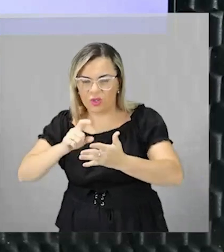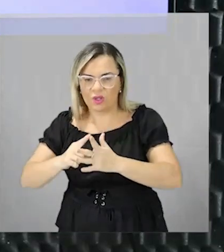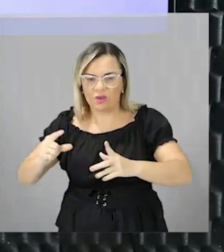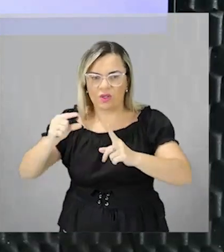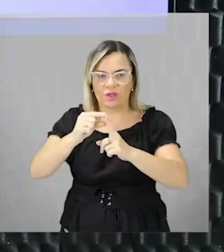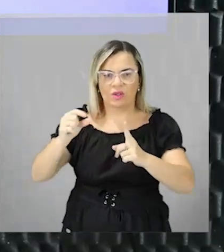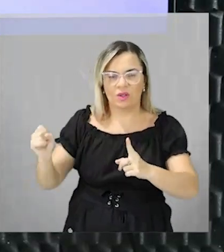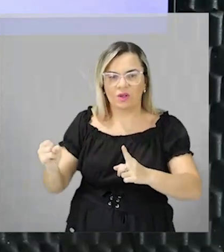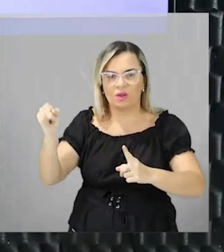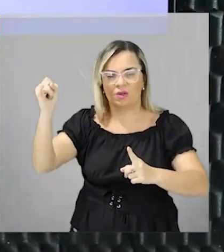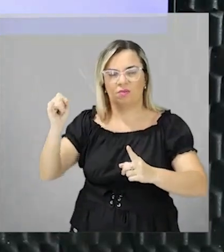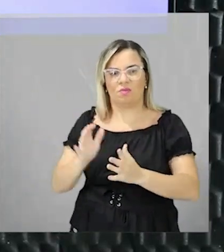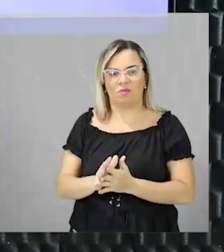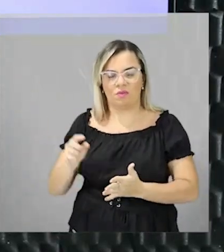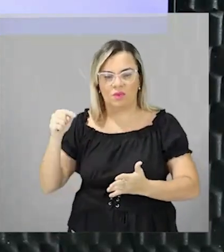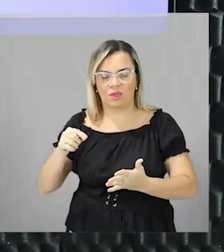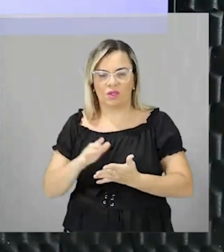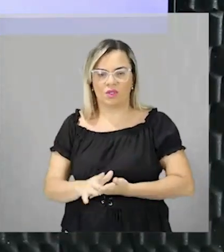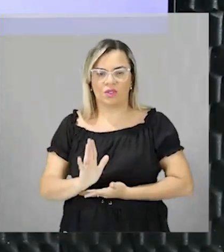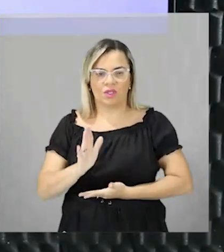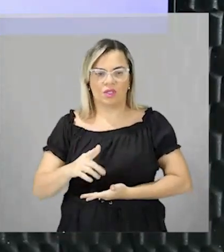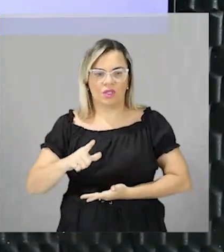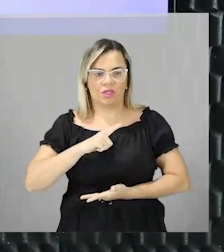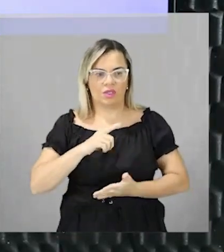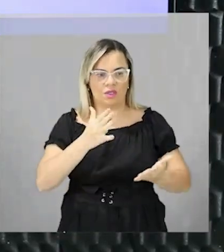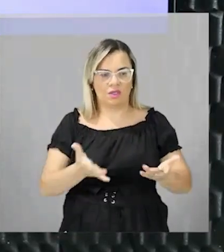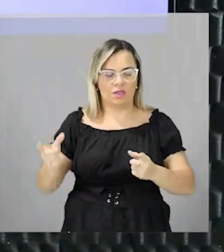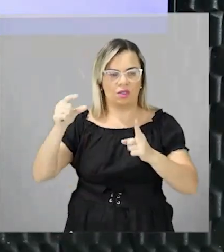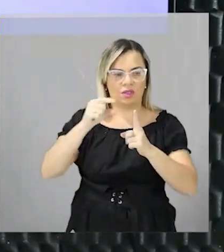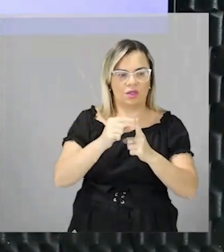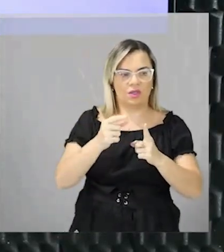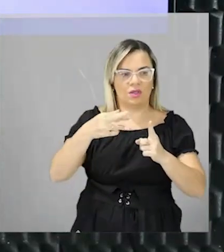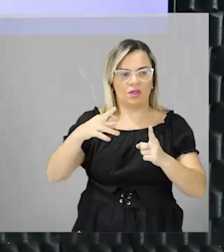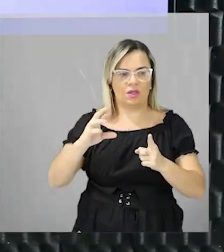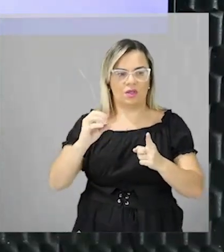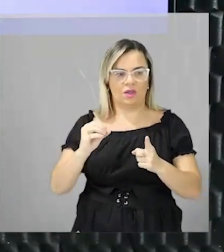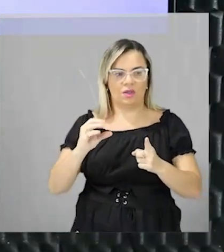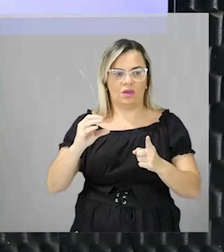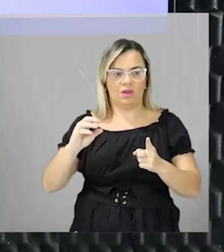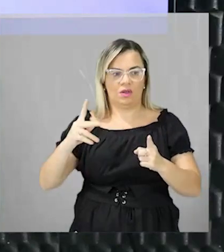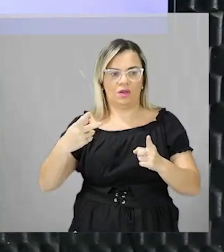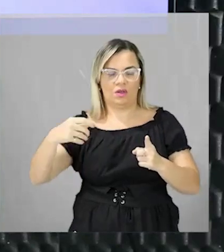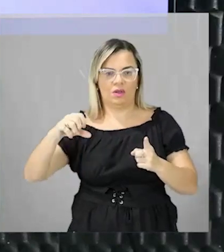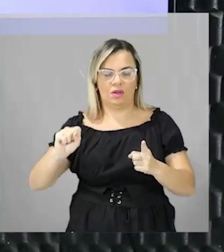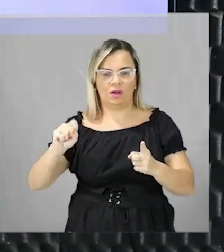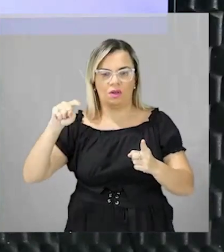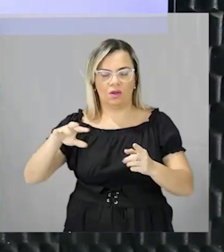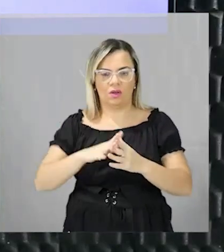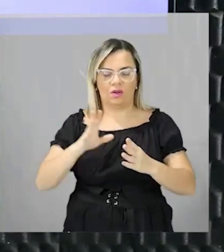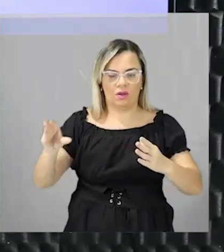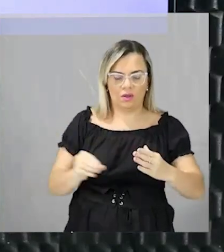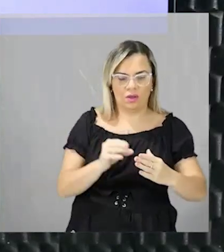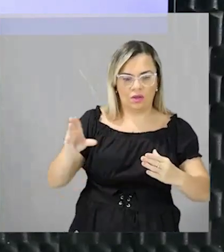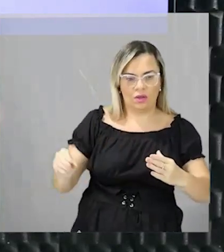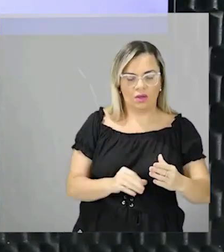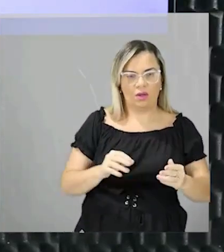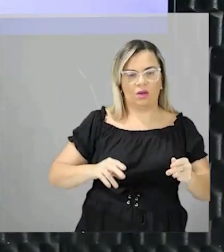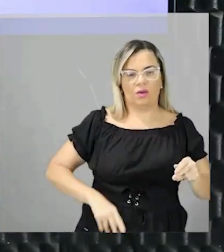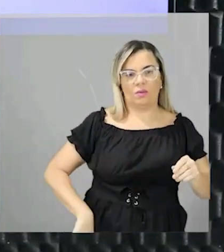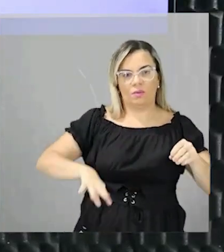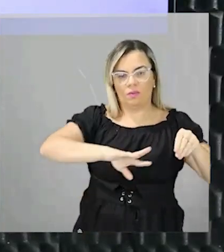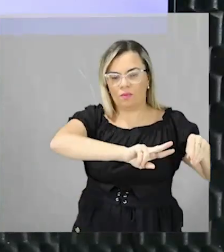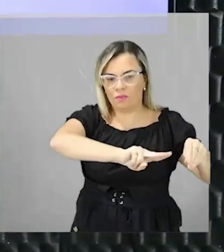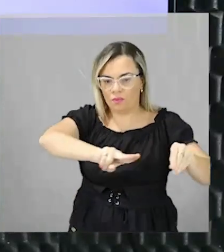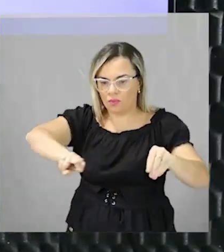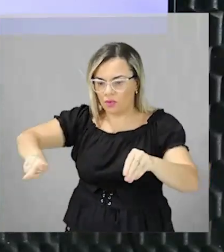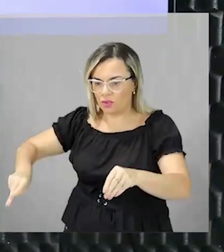as palavras-chave. Aqui já tem uma palavra-chave, as rochas, tá? O que são rochas, Marcos? São agregados, tá, de minerais que estão